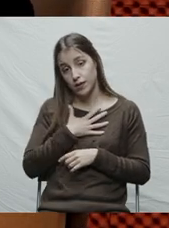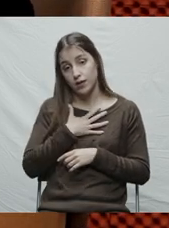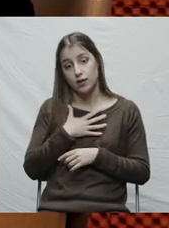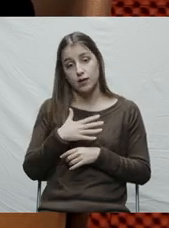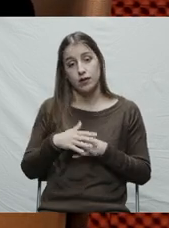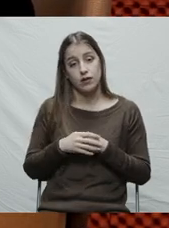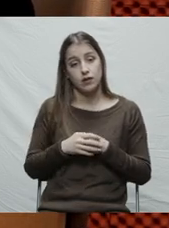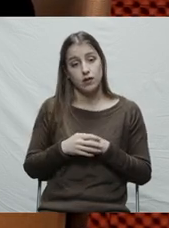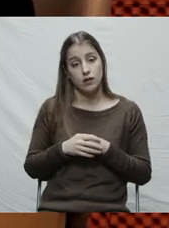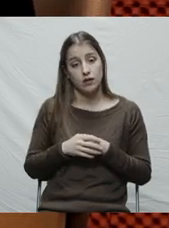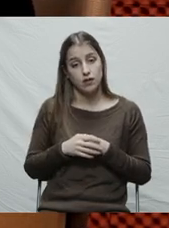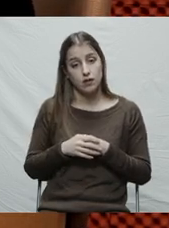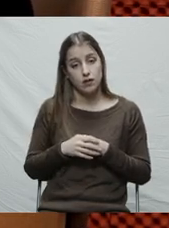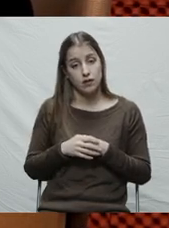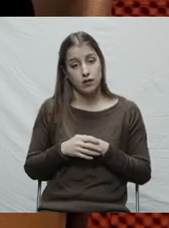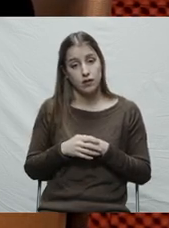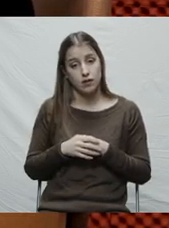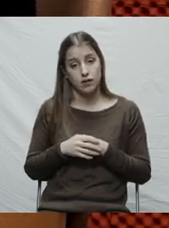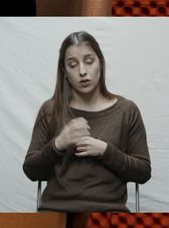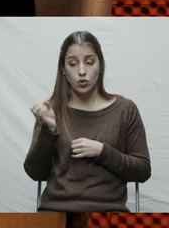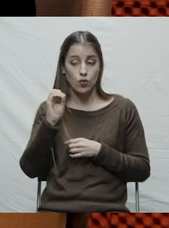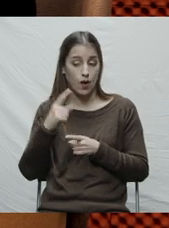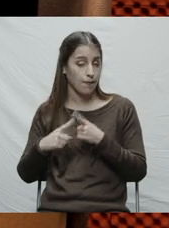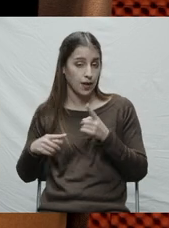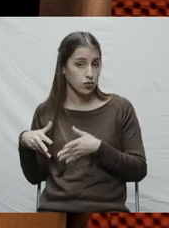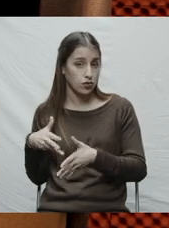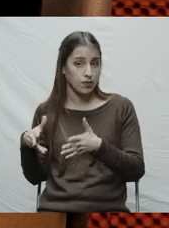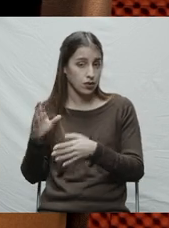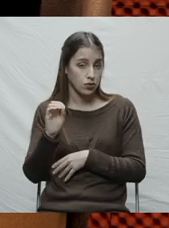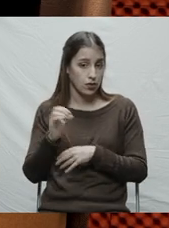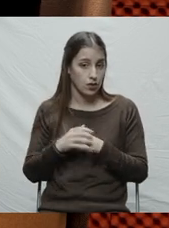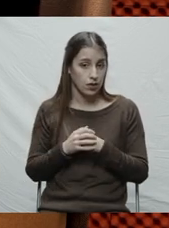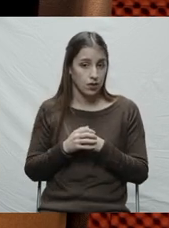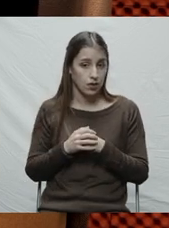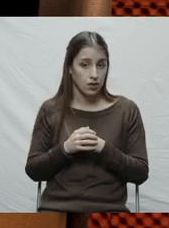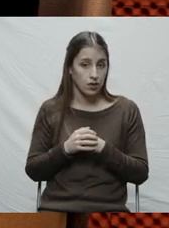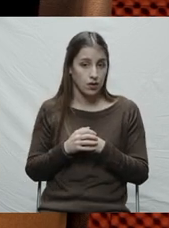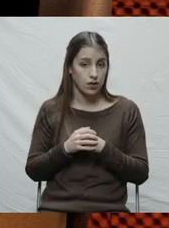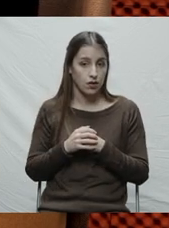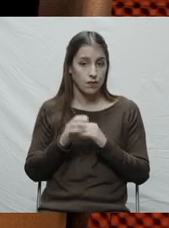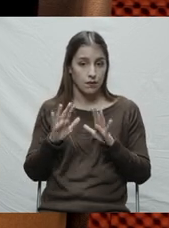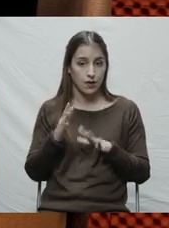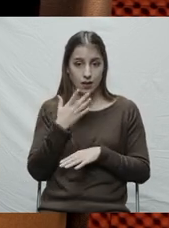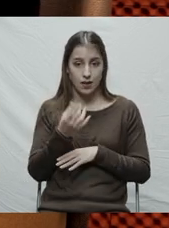Não há diferença entre meios e fins. Não há... Não, está... não há meios caminhos, eu acho. Não, não, não, deixa-me, por favor. Sim,